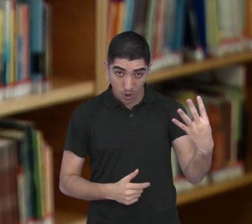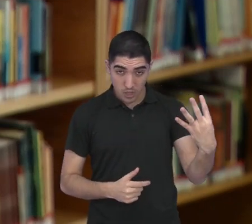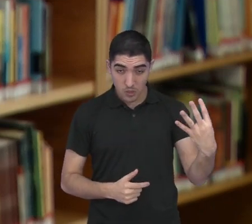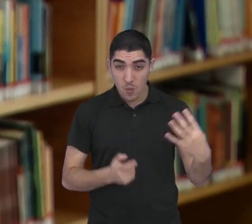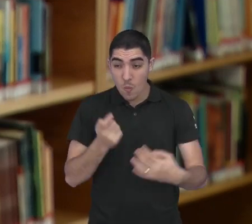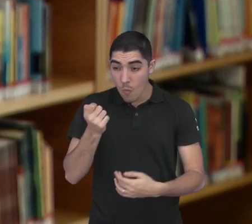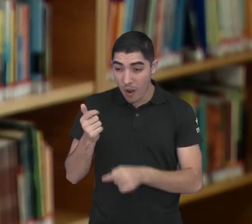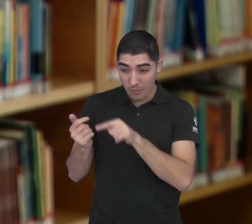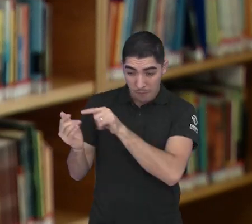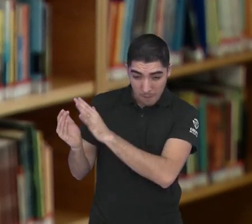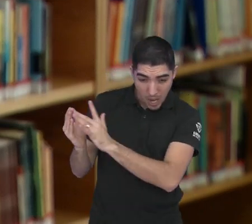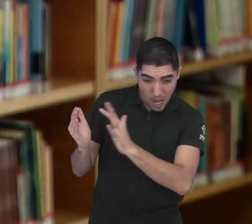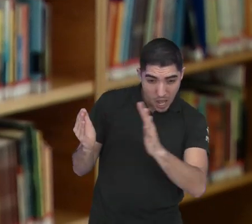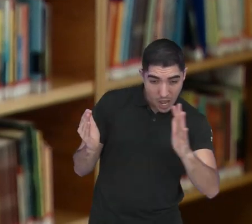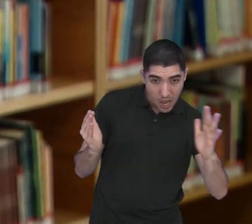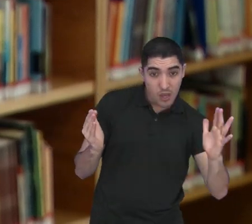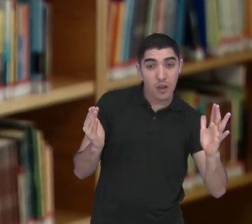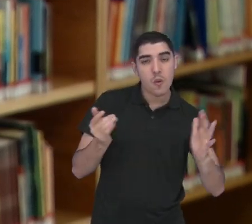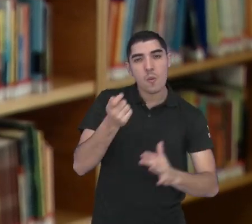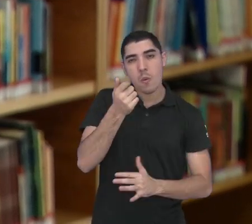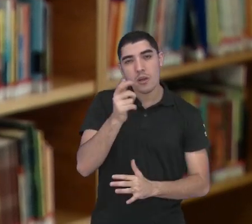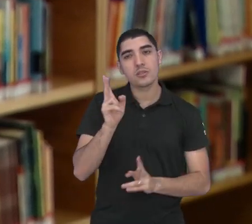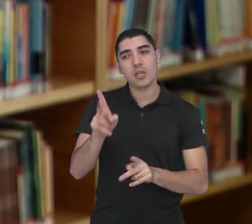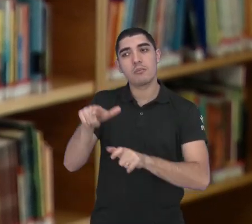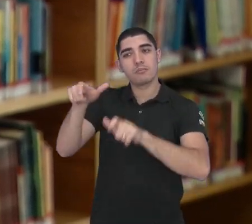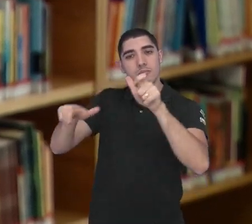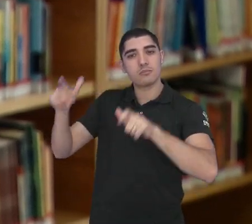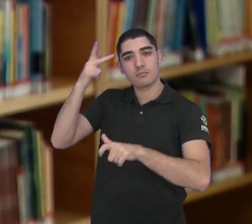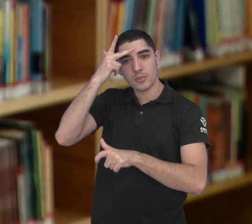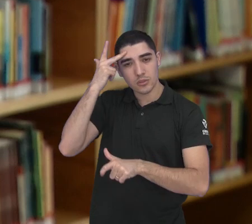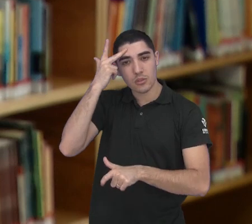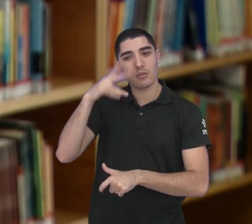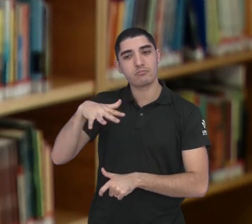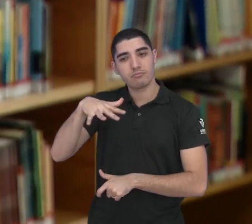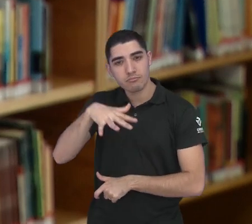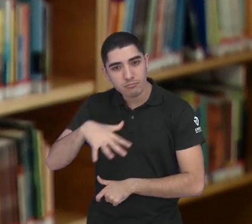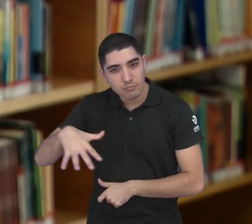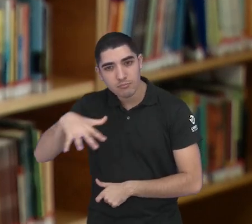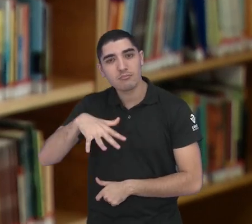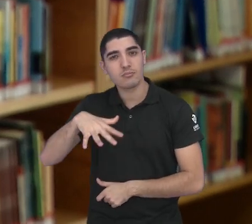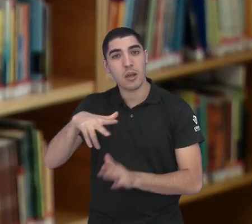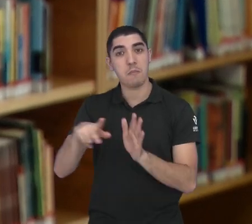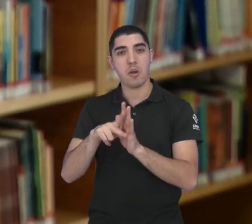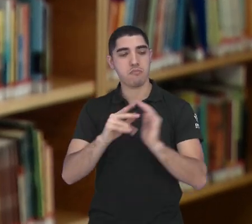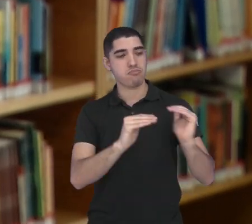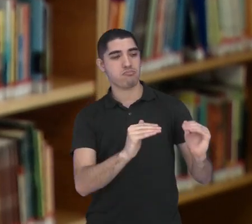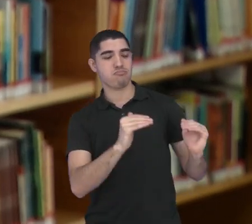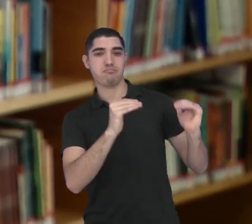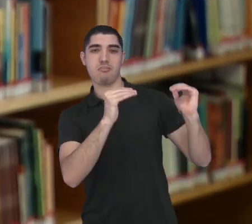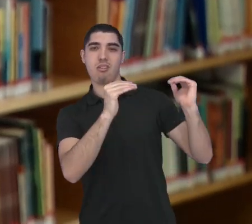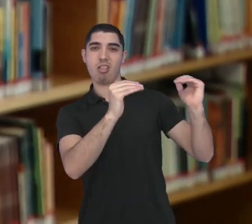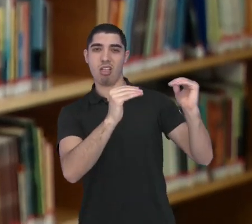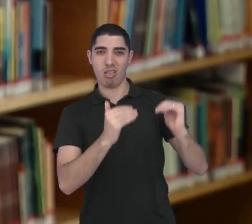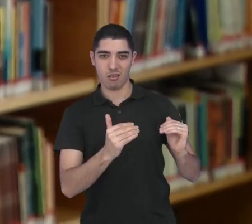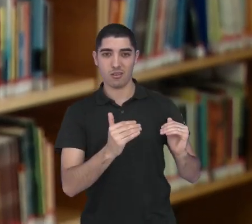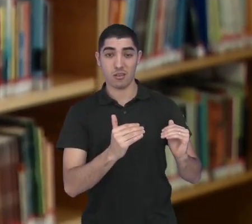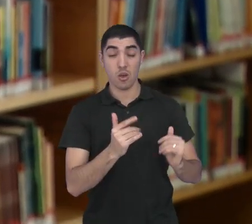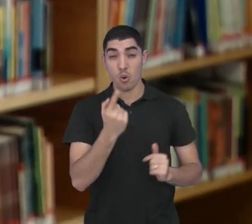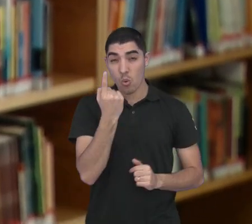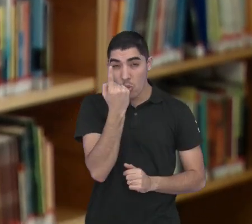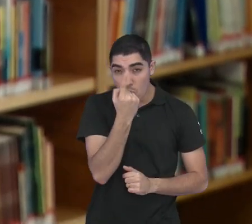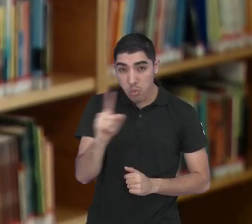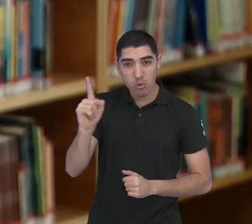quase todas elas tiveram participação de membros que nasceram ali no movimento tenentista. O único movimento que não